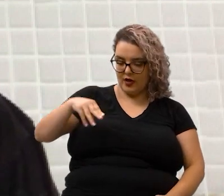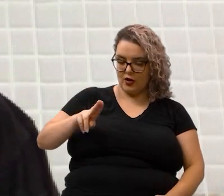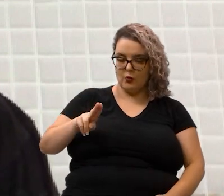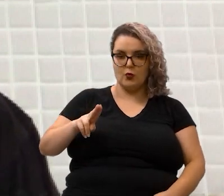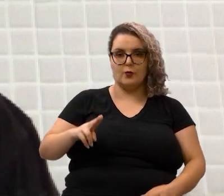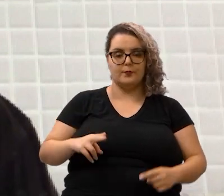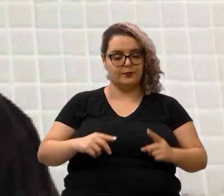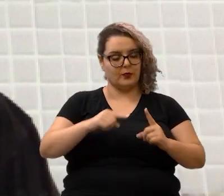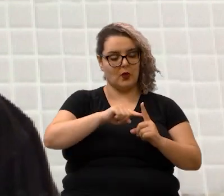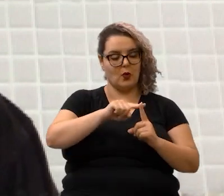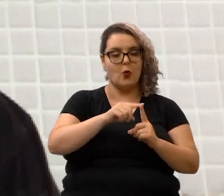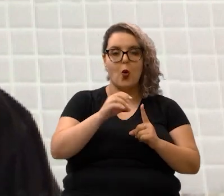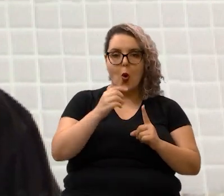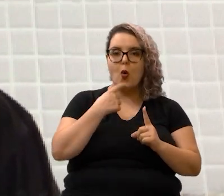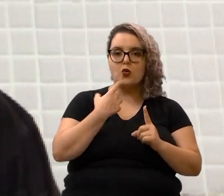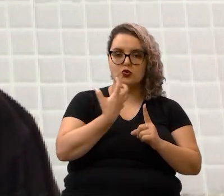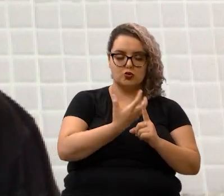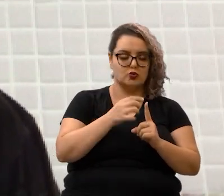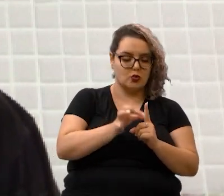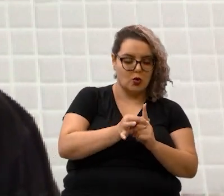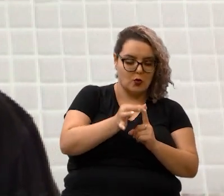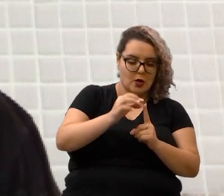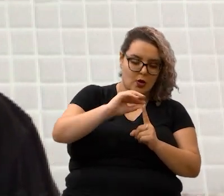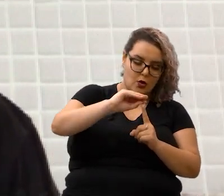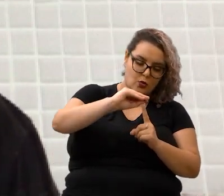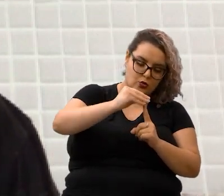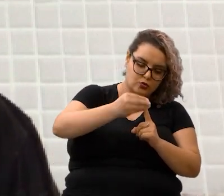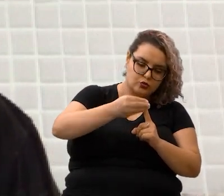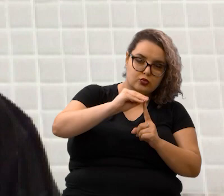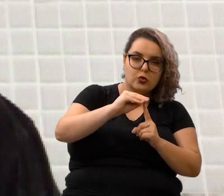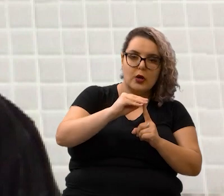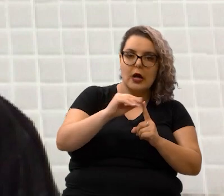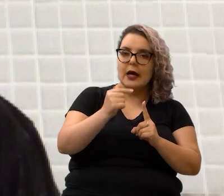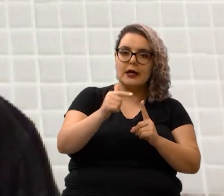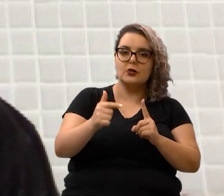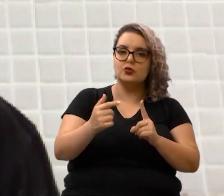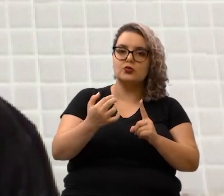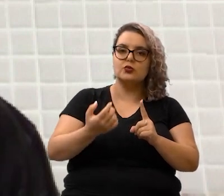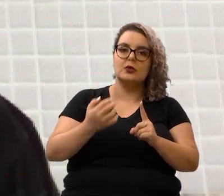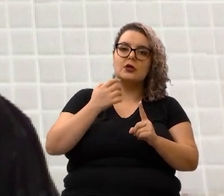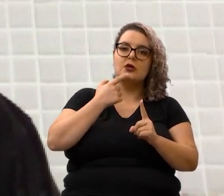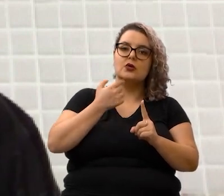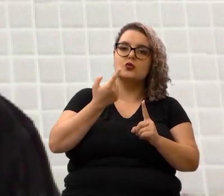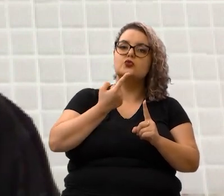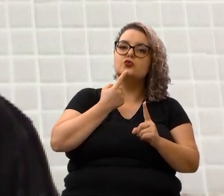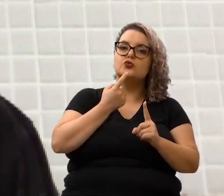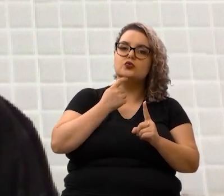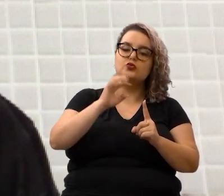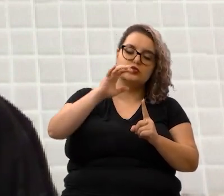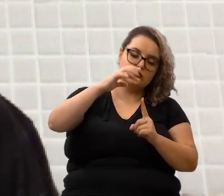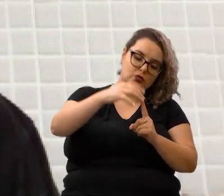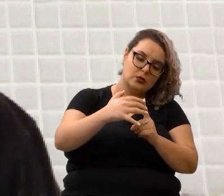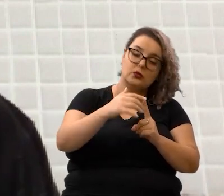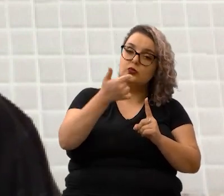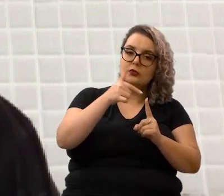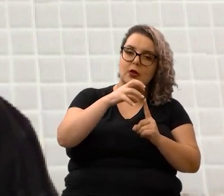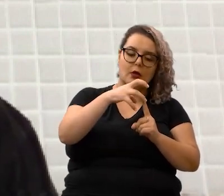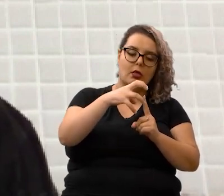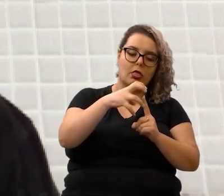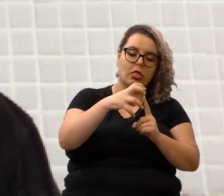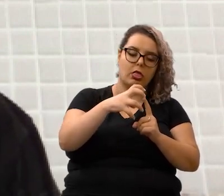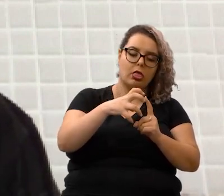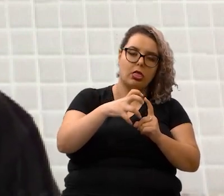como o músculo do coração. E daí se veio o nome, então ela sofre, na realidade, ela sofre um infarto, né? Um infarto